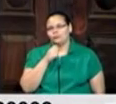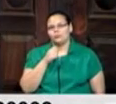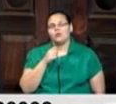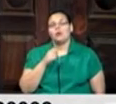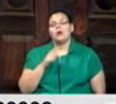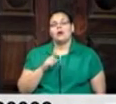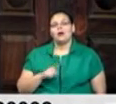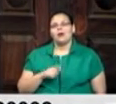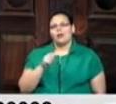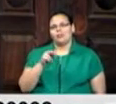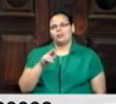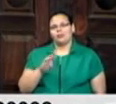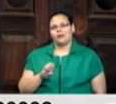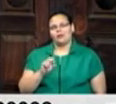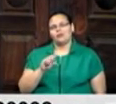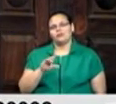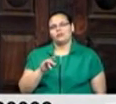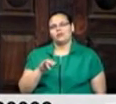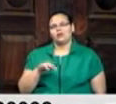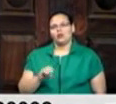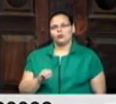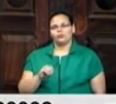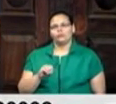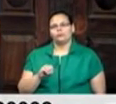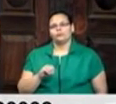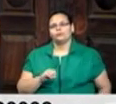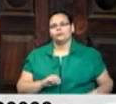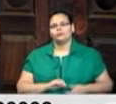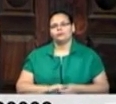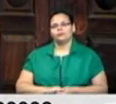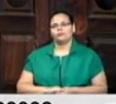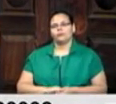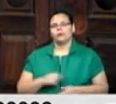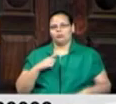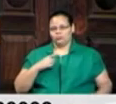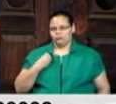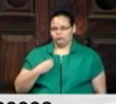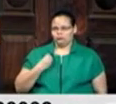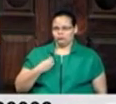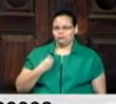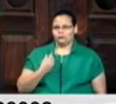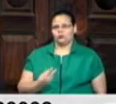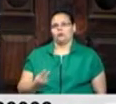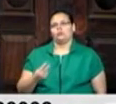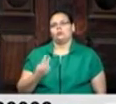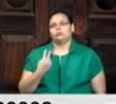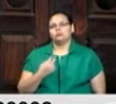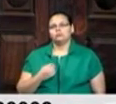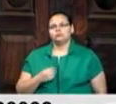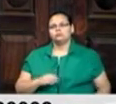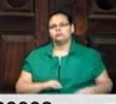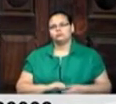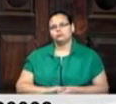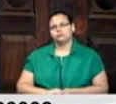deputado André Siciliano, que preside essa sessão, senhores deputados e deputadas.